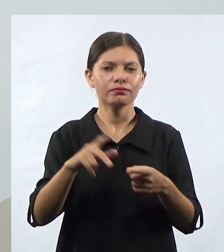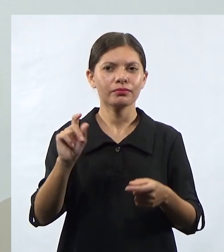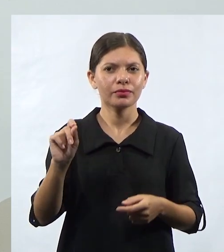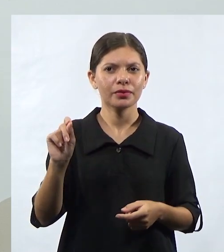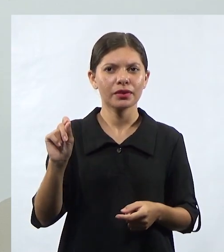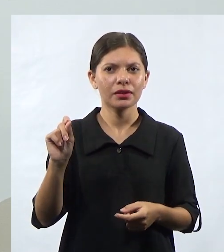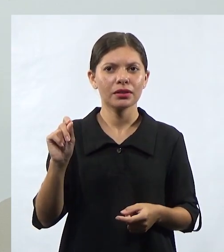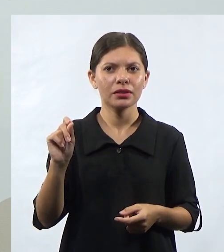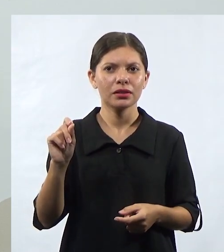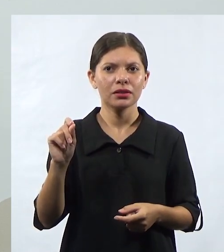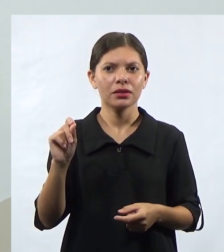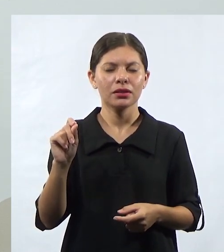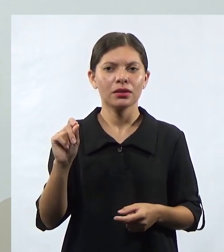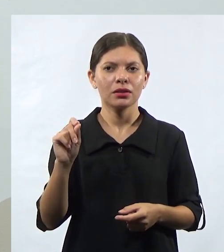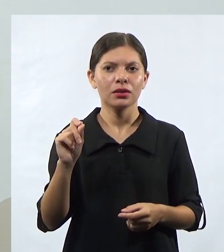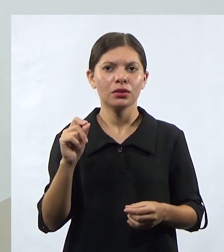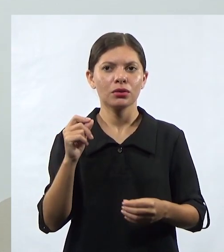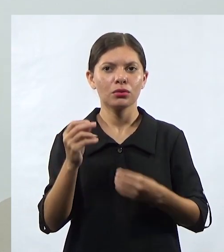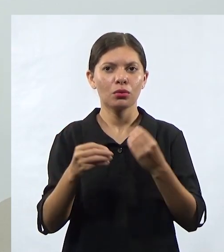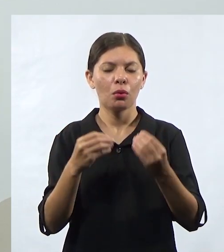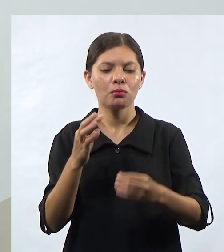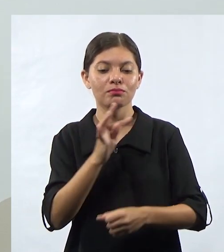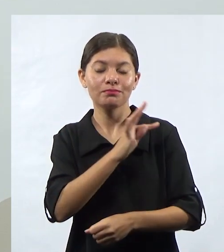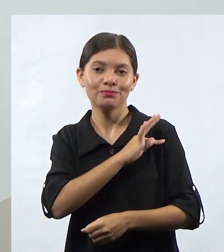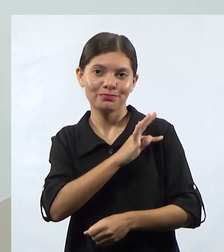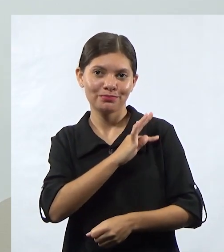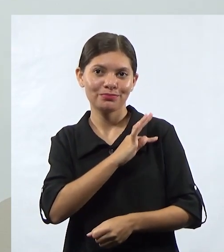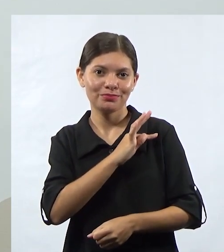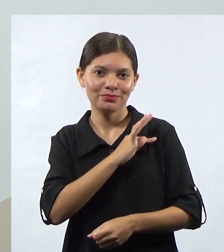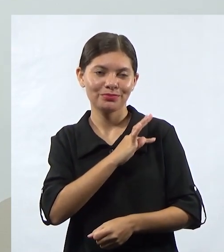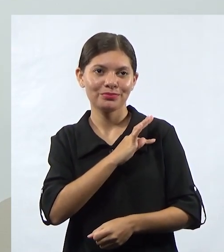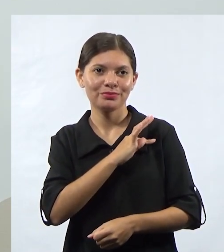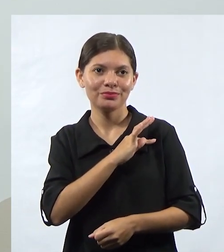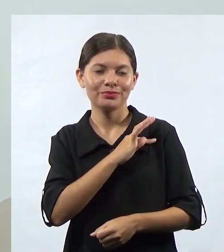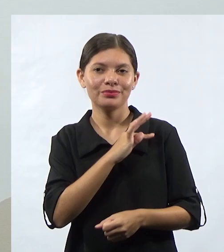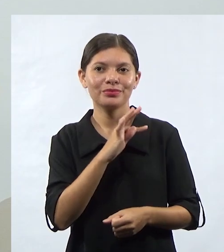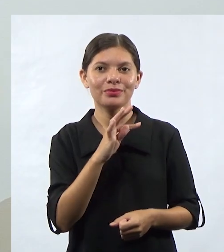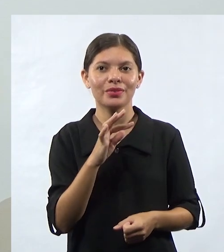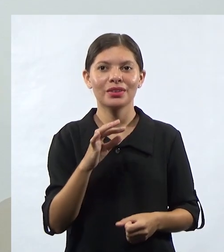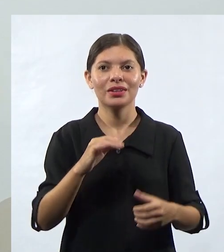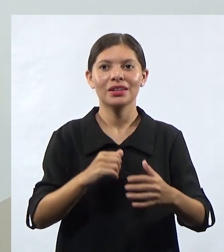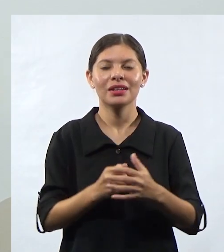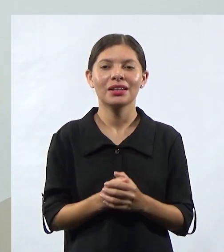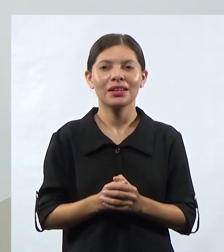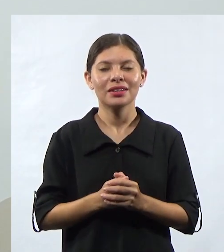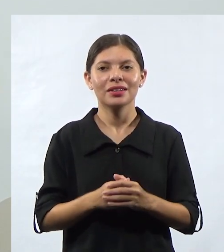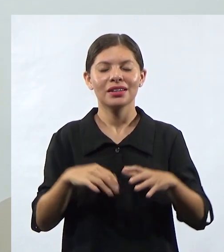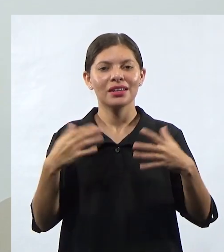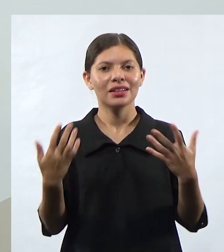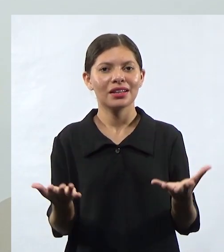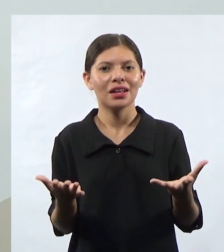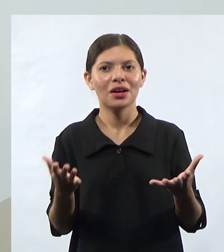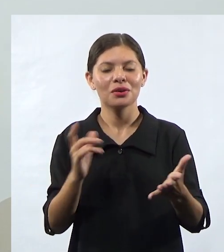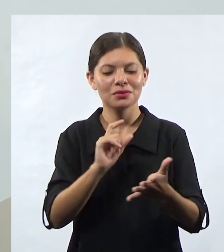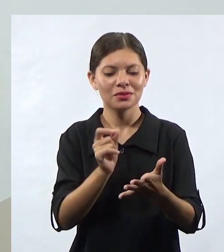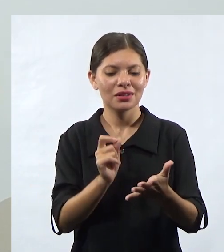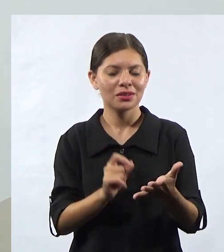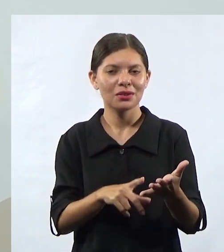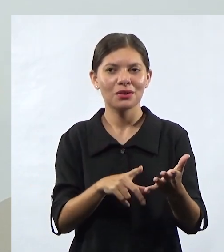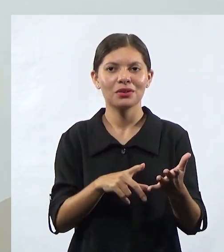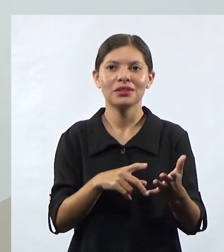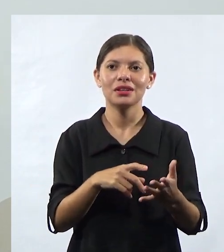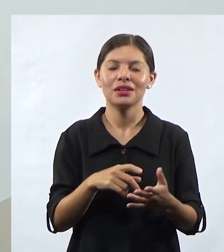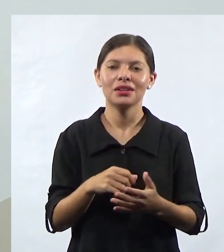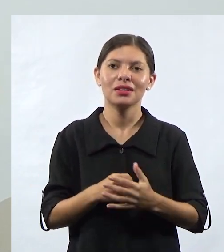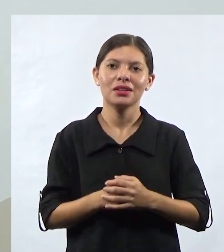degravações, como que eu diria, muito técnicas, né? A pessoa fala, então, aqui né? Aí